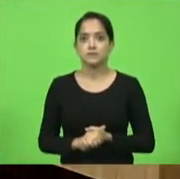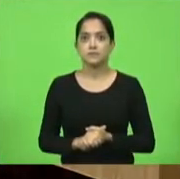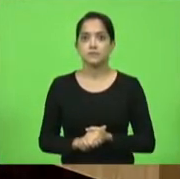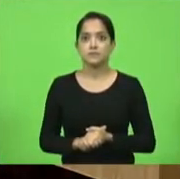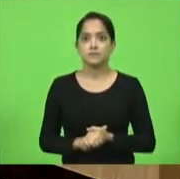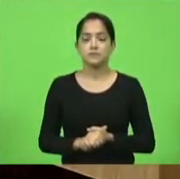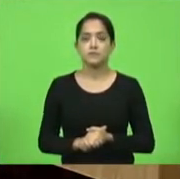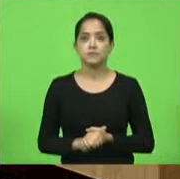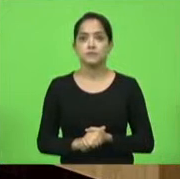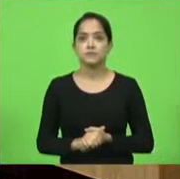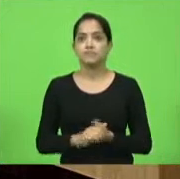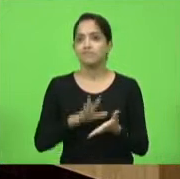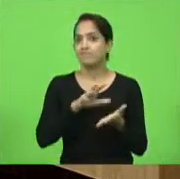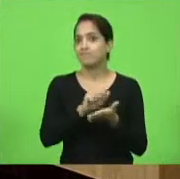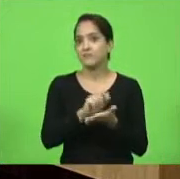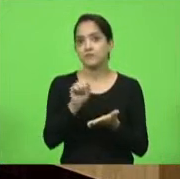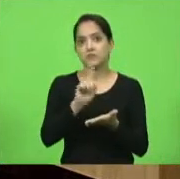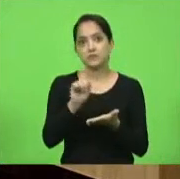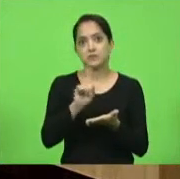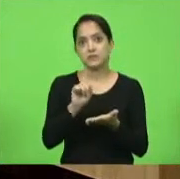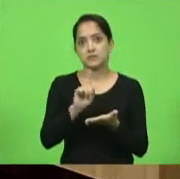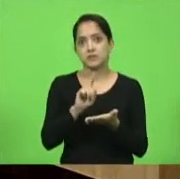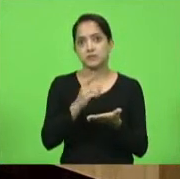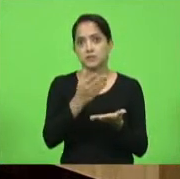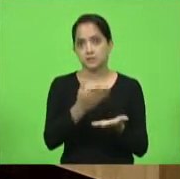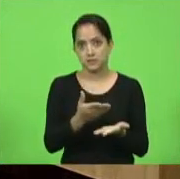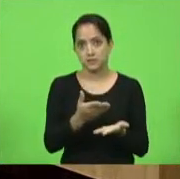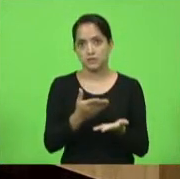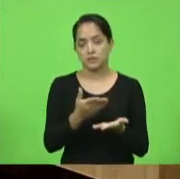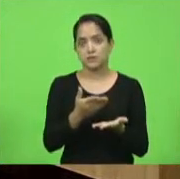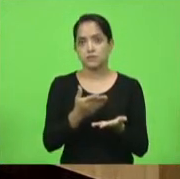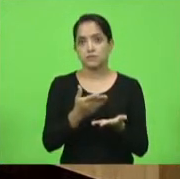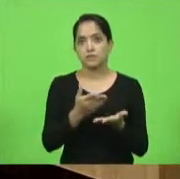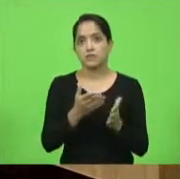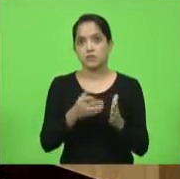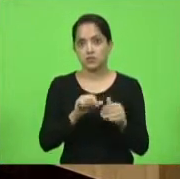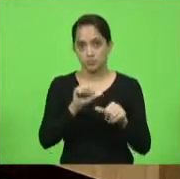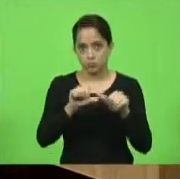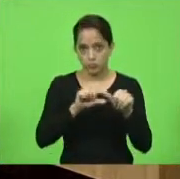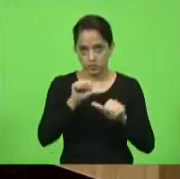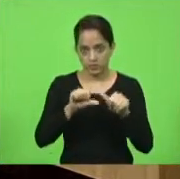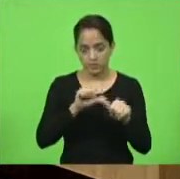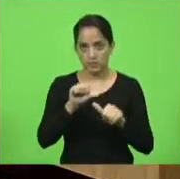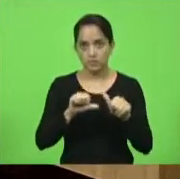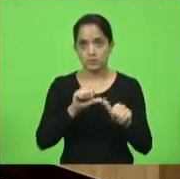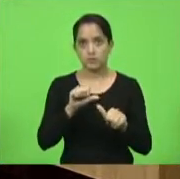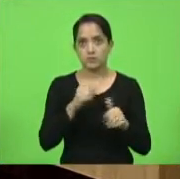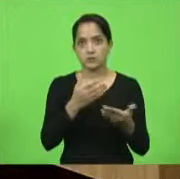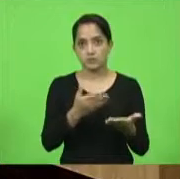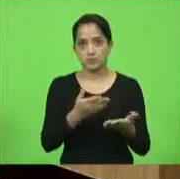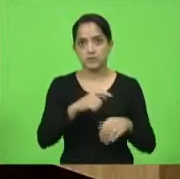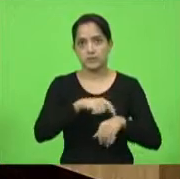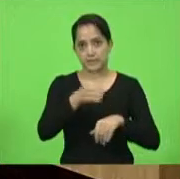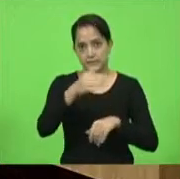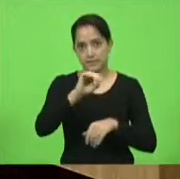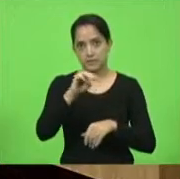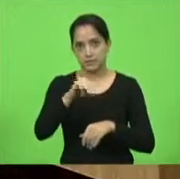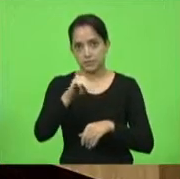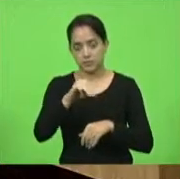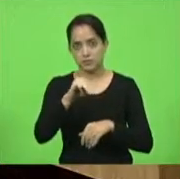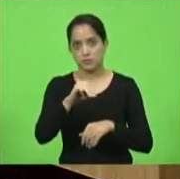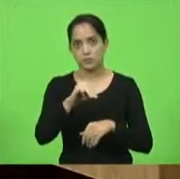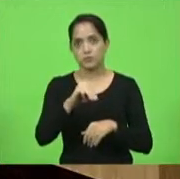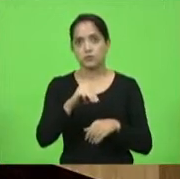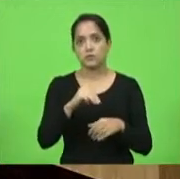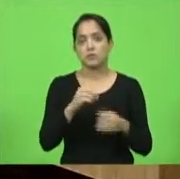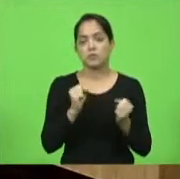partido. Deputado, não estava escrito aqui, mas o deputado Berlanda está já corrigindo aqui a anotação. Pelo tempo de até 10 minutos, Vossa Excelência